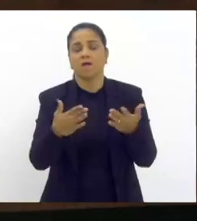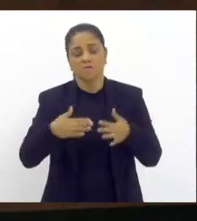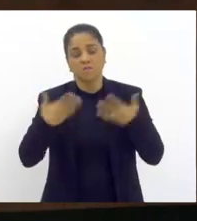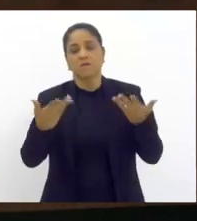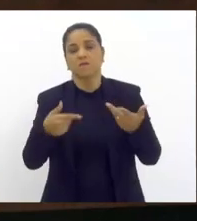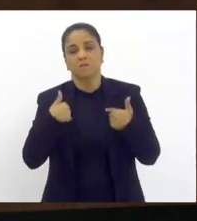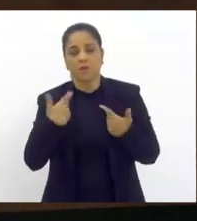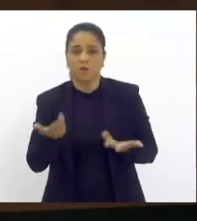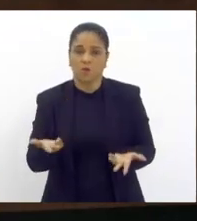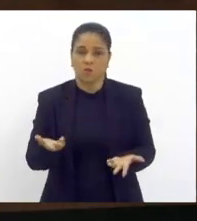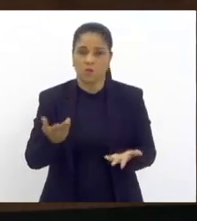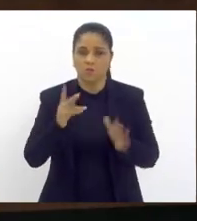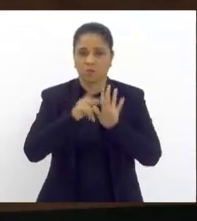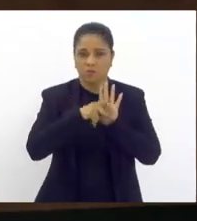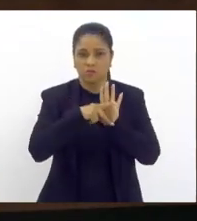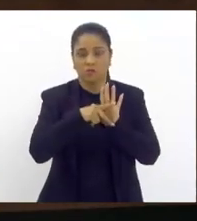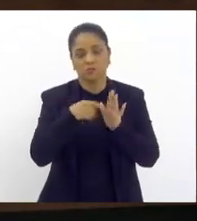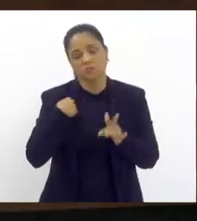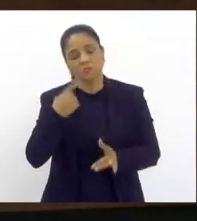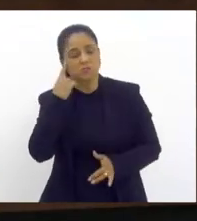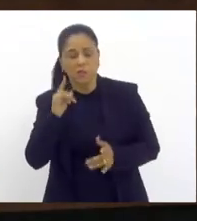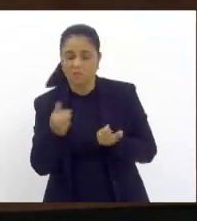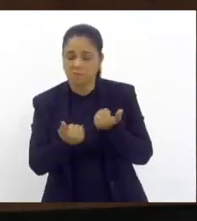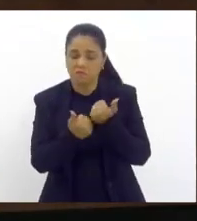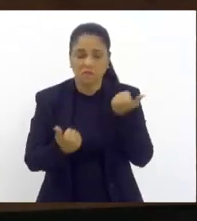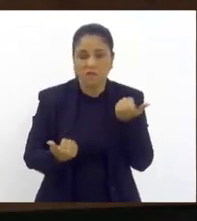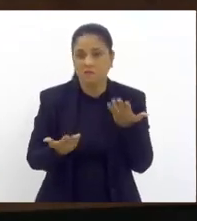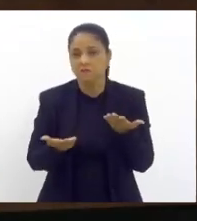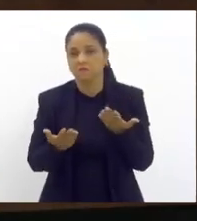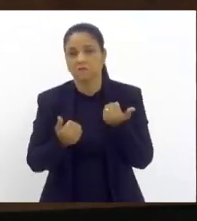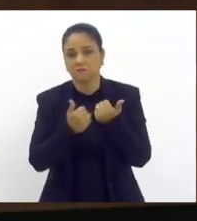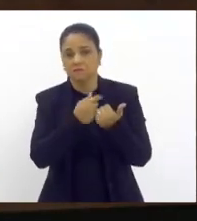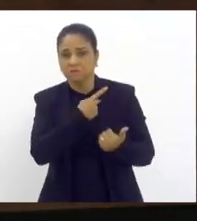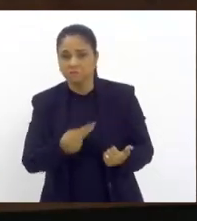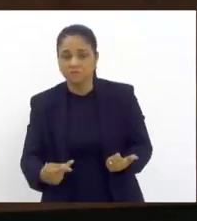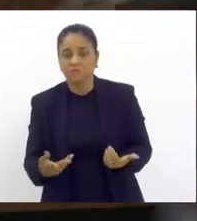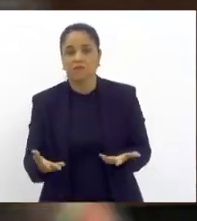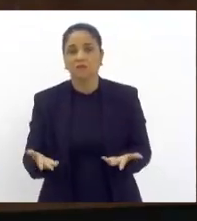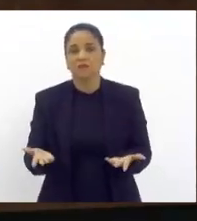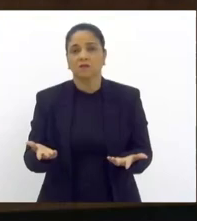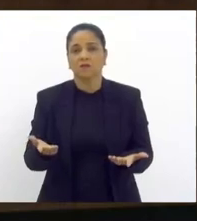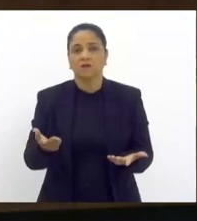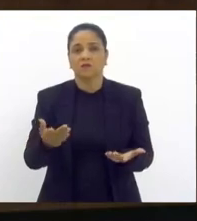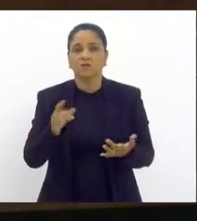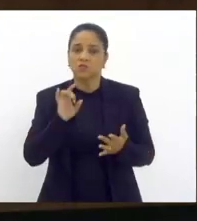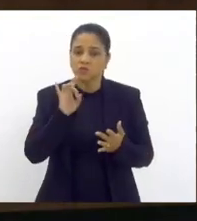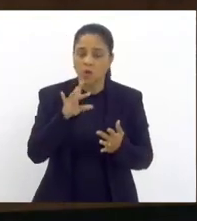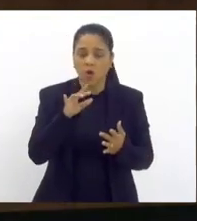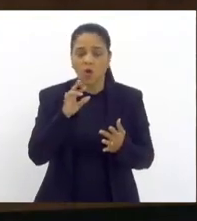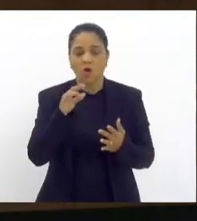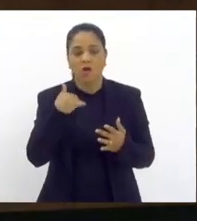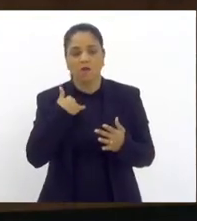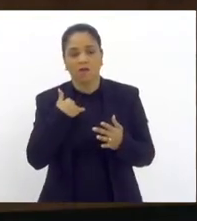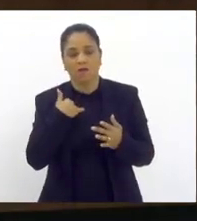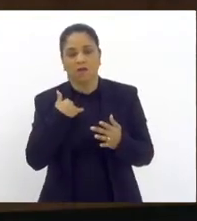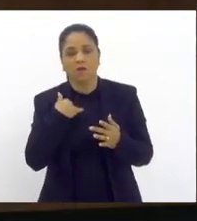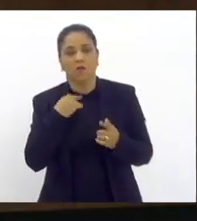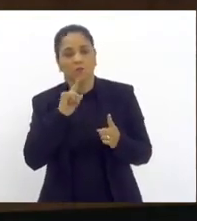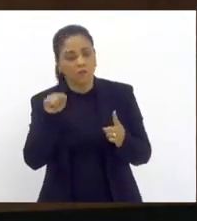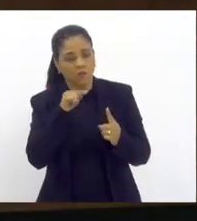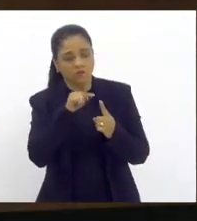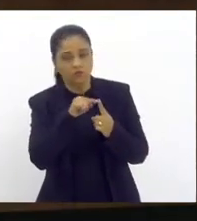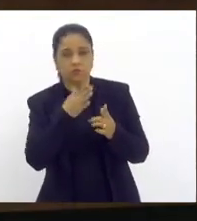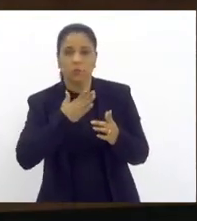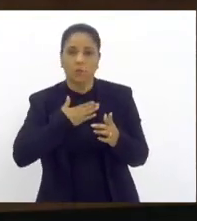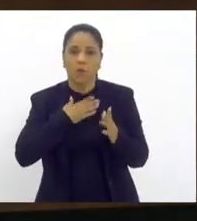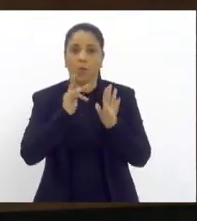eu não sei, presidente, não sei, Marquinhos, se isso é só relativo a esse projeto, se é só relativo aos meus projetos,